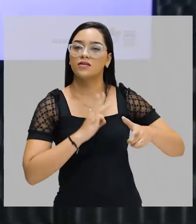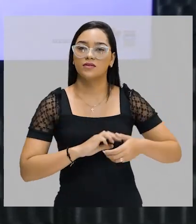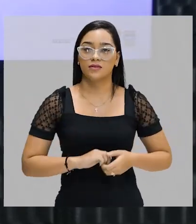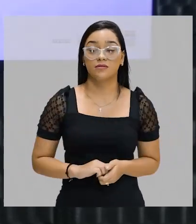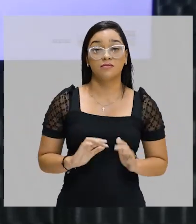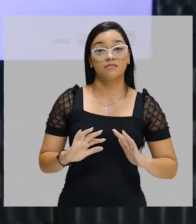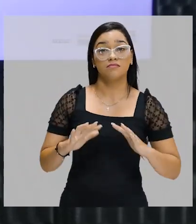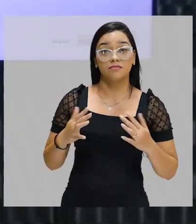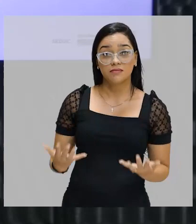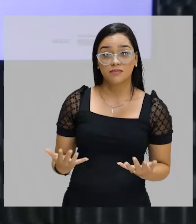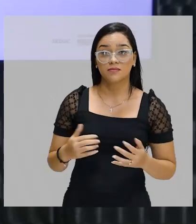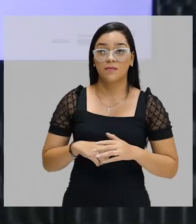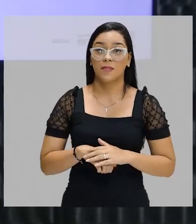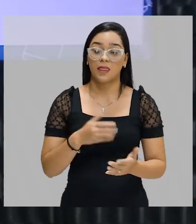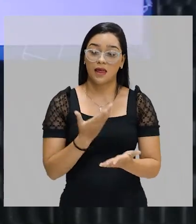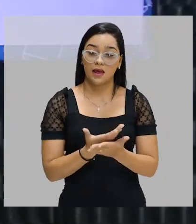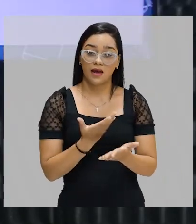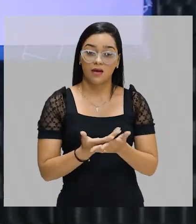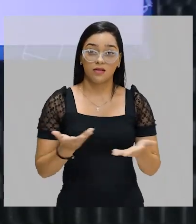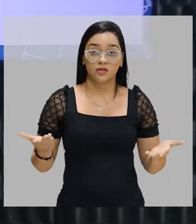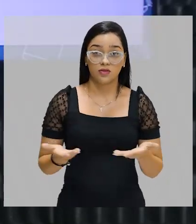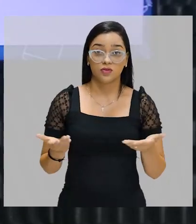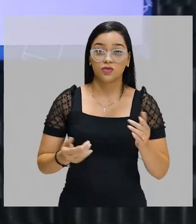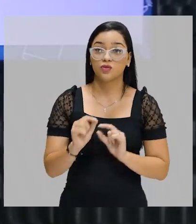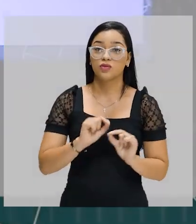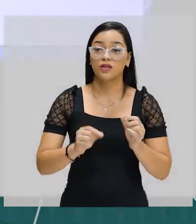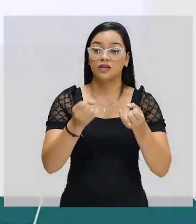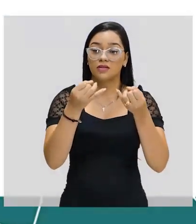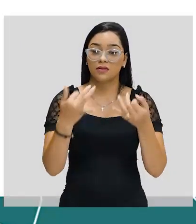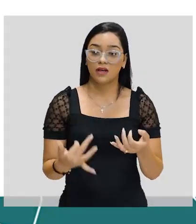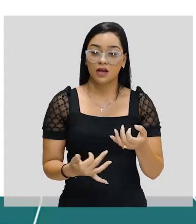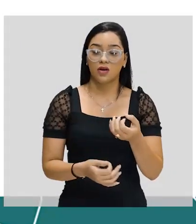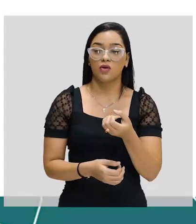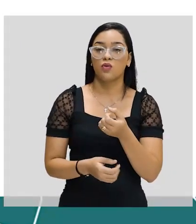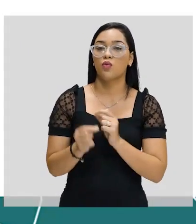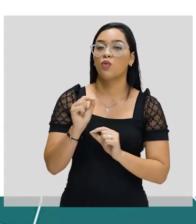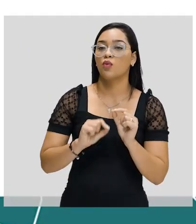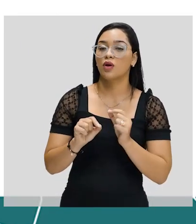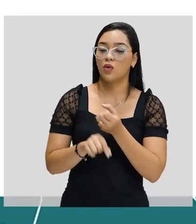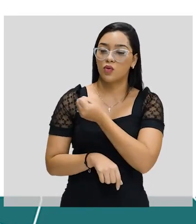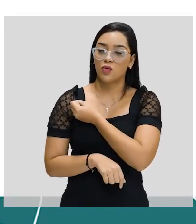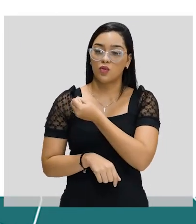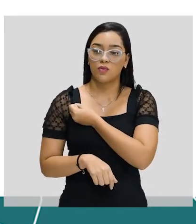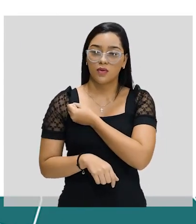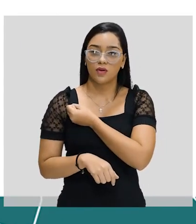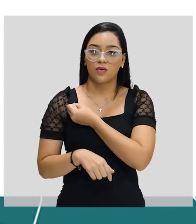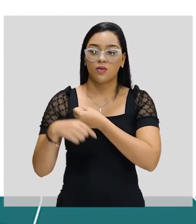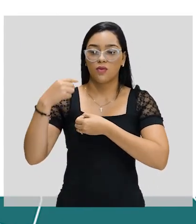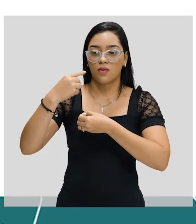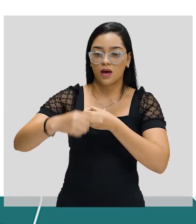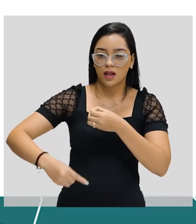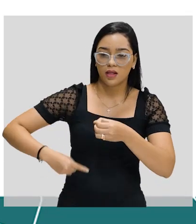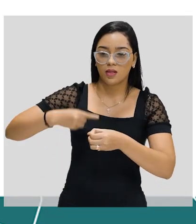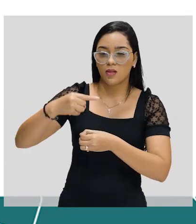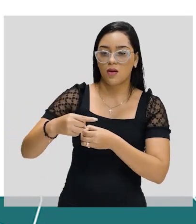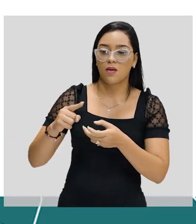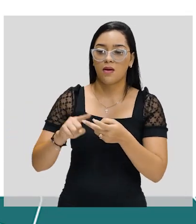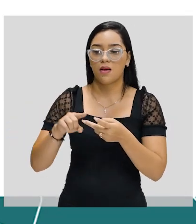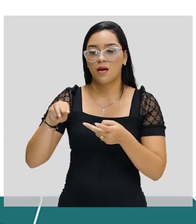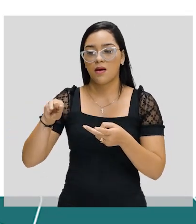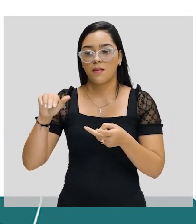Bom, a aula de hoje nós vamos falar sobre número atômico, número de massa, massa atômica